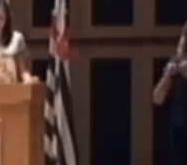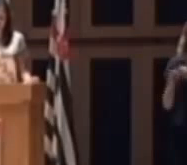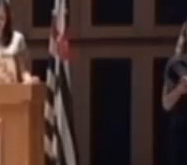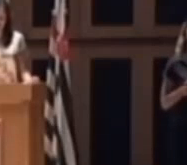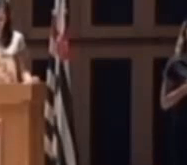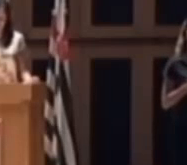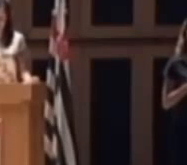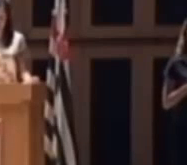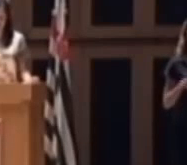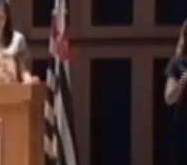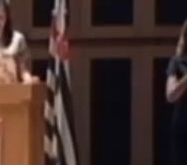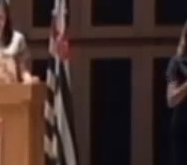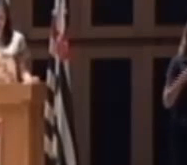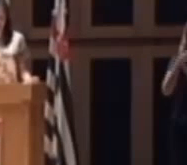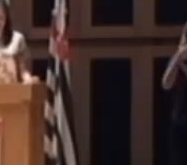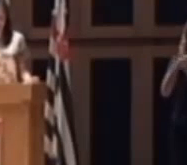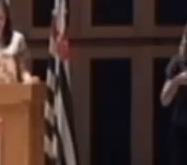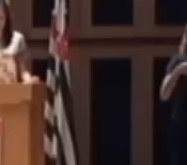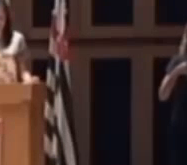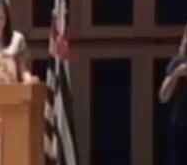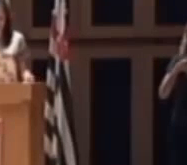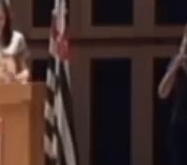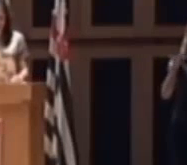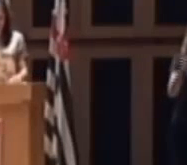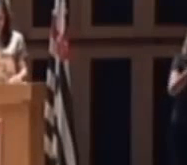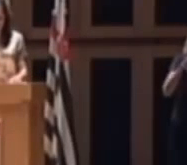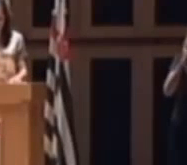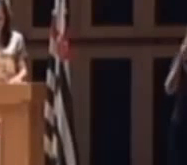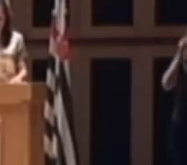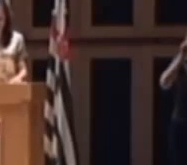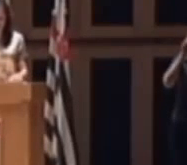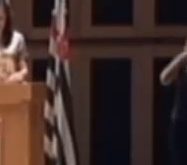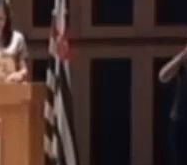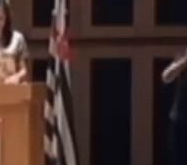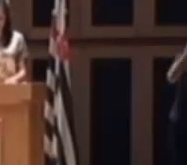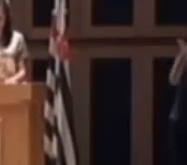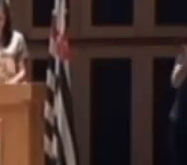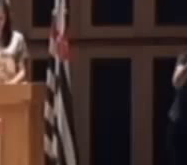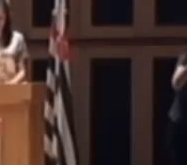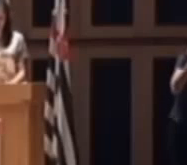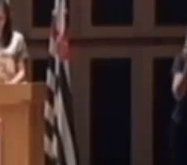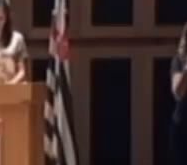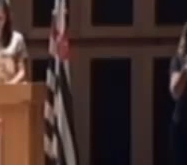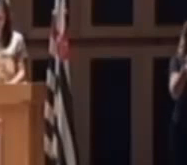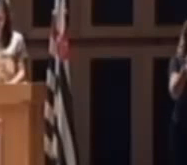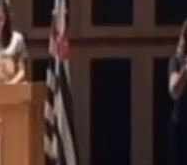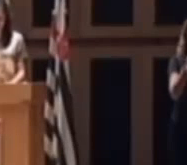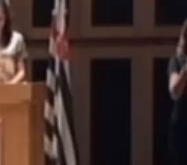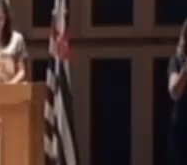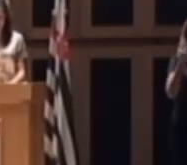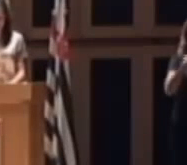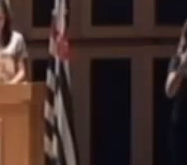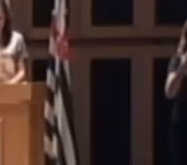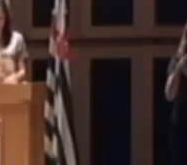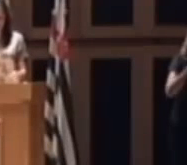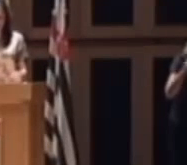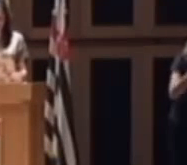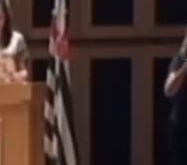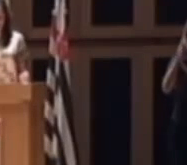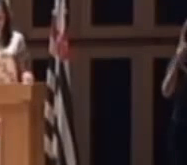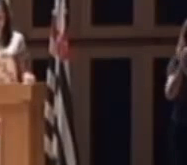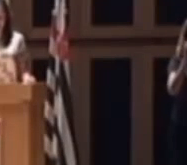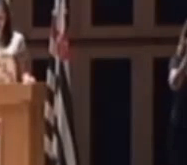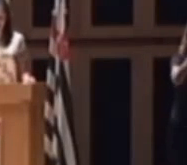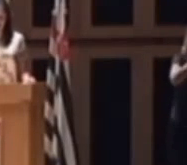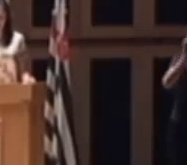Passo das Artes Francisco Matarazzo Sobrinho, o Centro de Estudos da Procuradoria-Geral do Estado de São Paulo, o